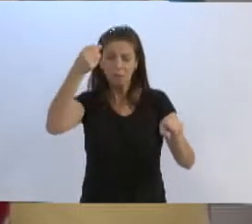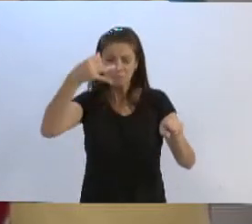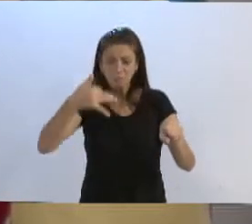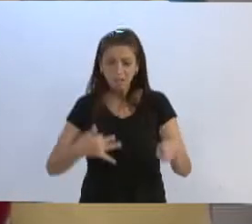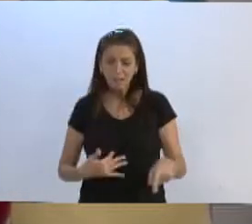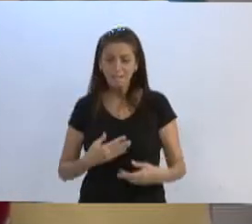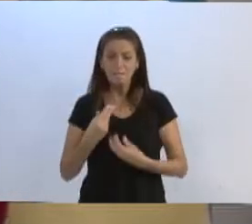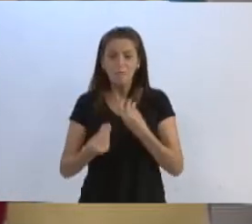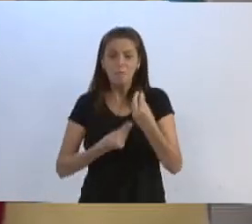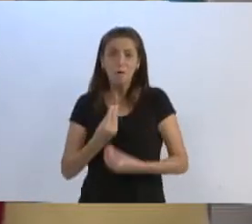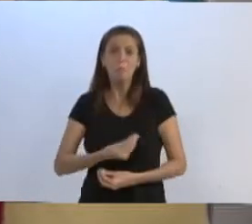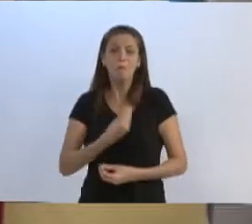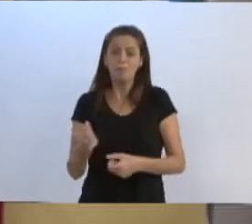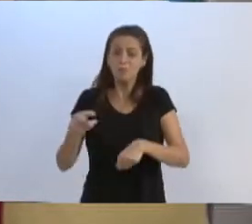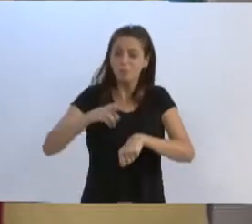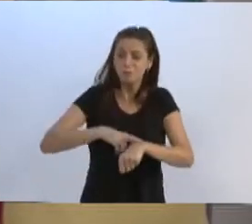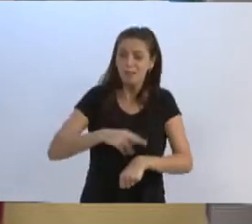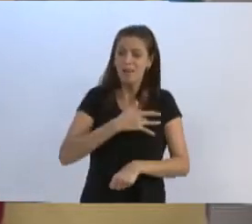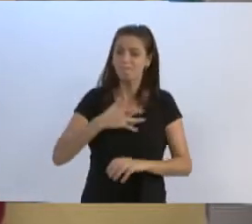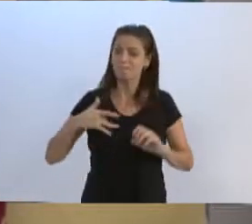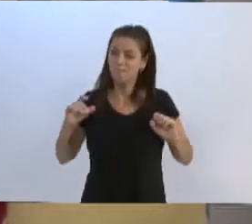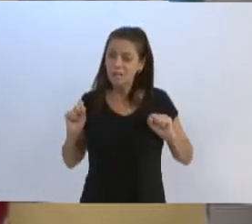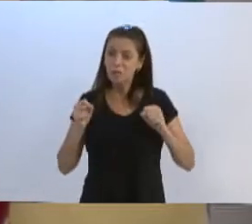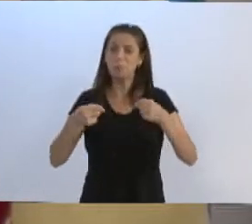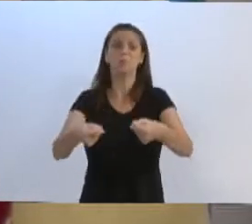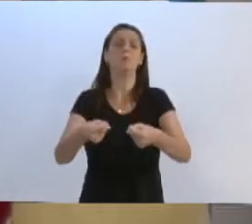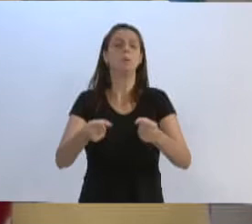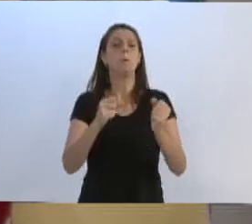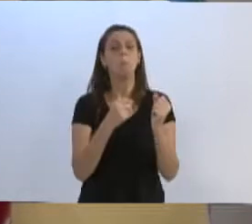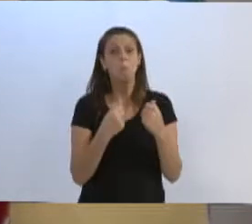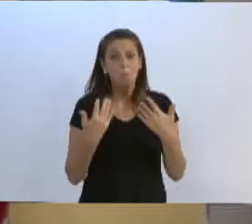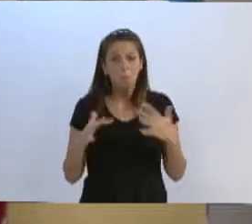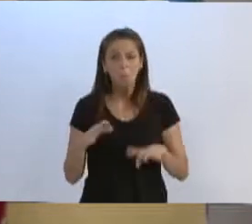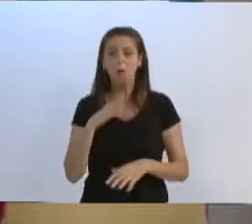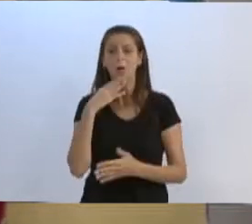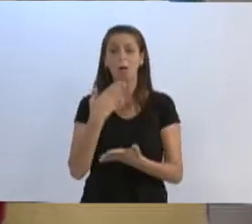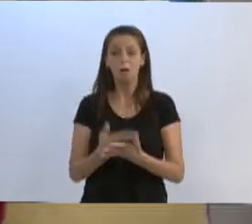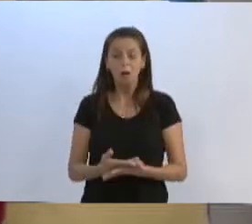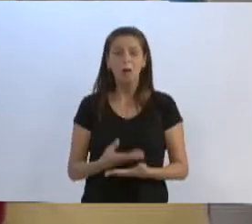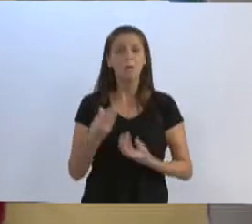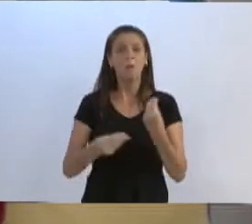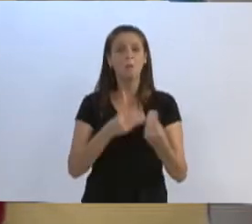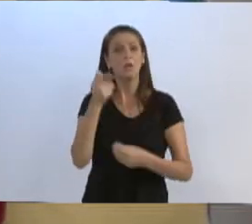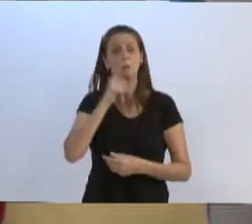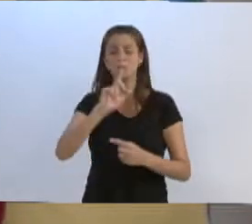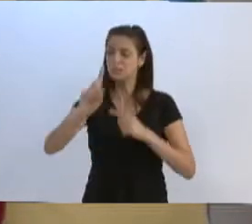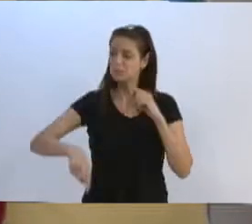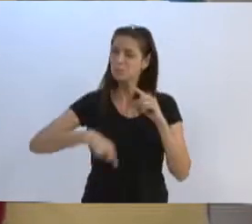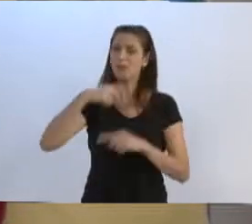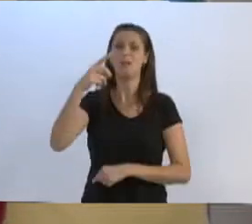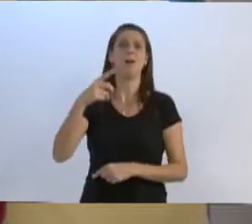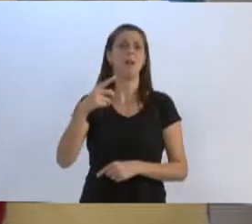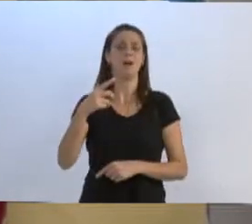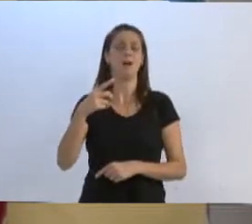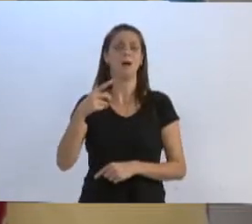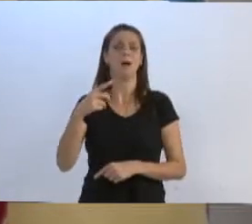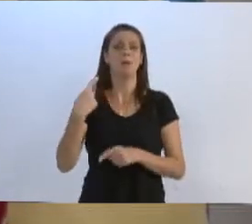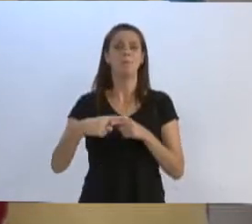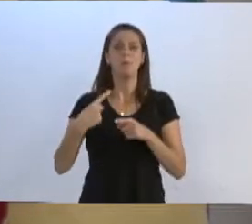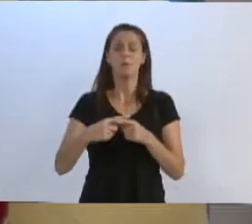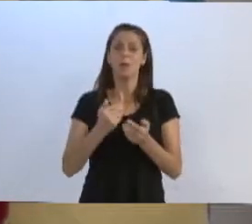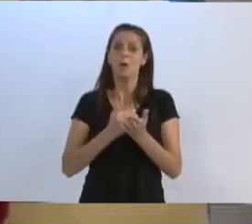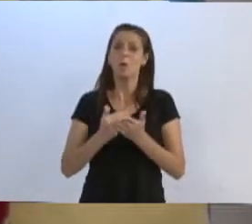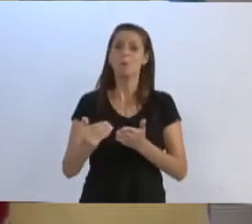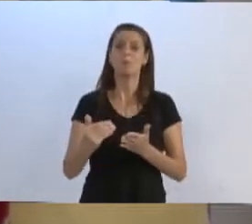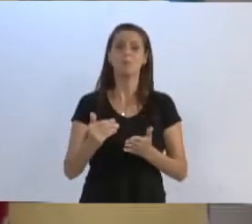recuperação, de força de vontade, de solidariedade, de superação, de amor próprio, de amor